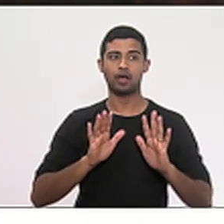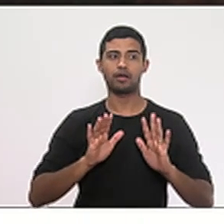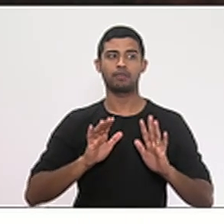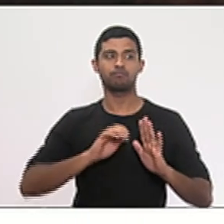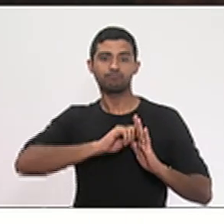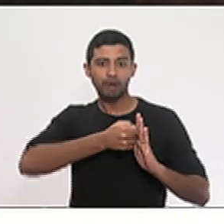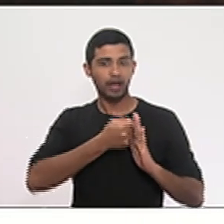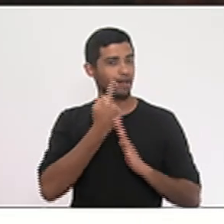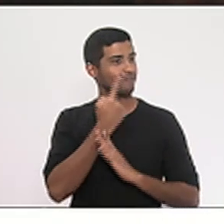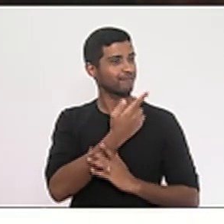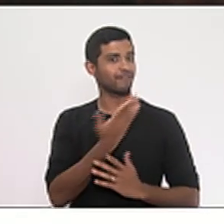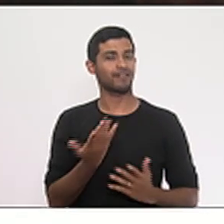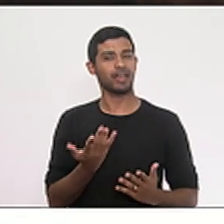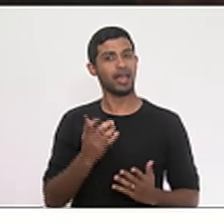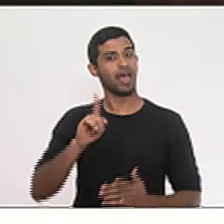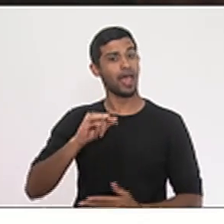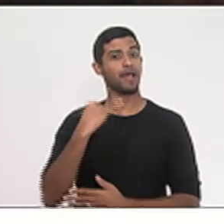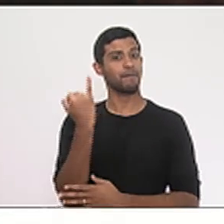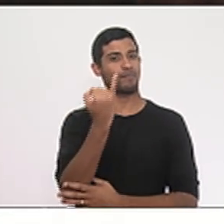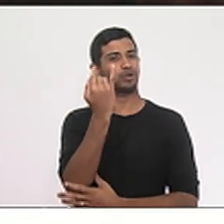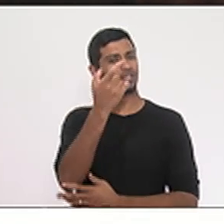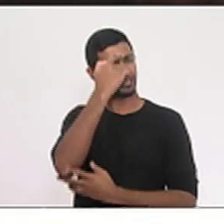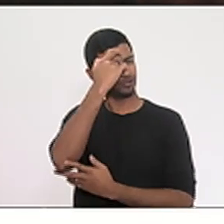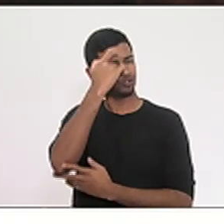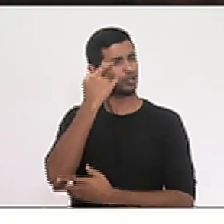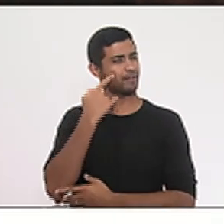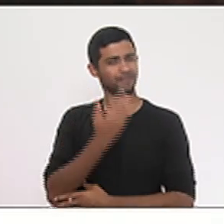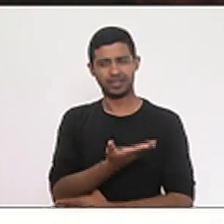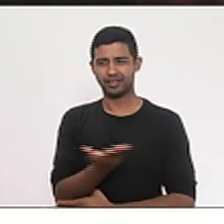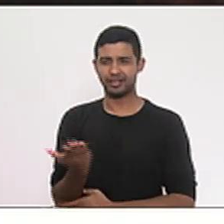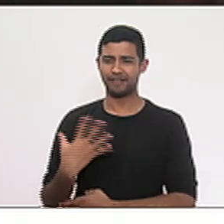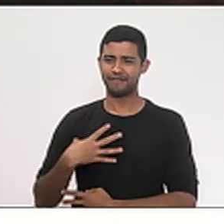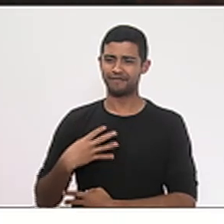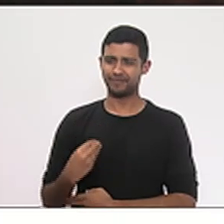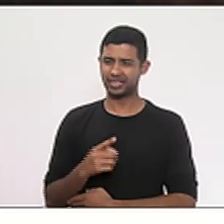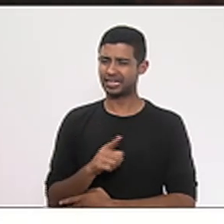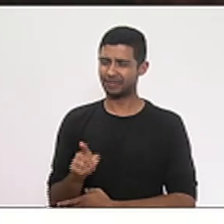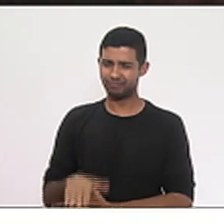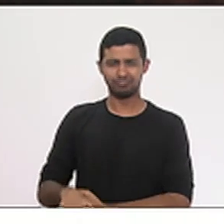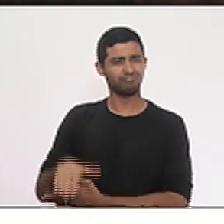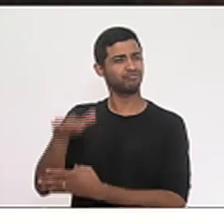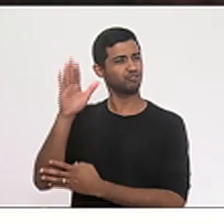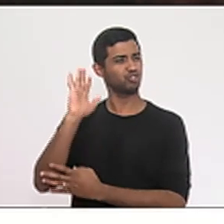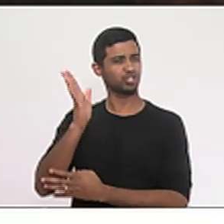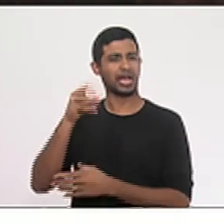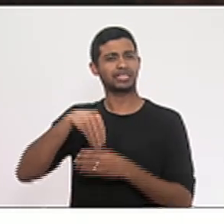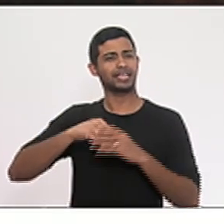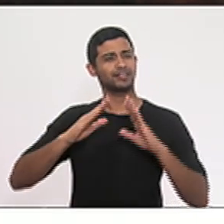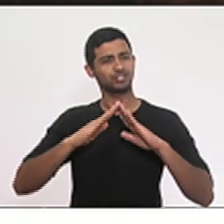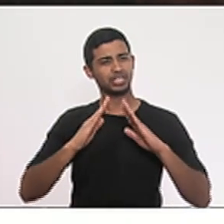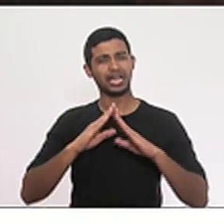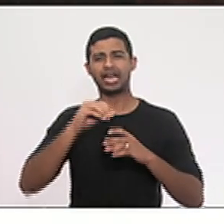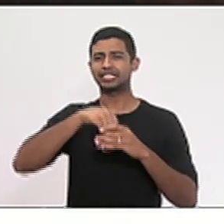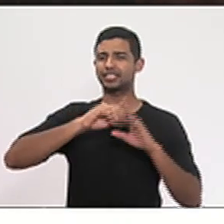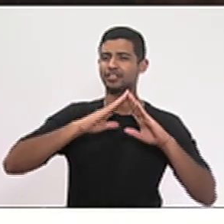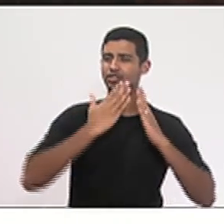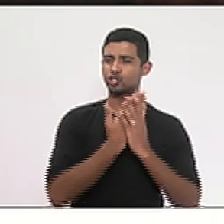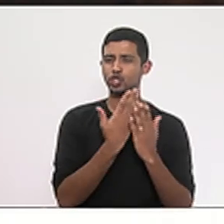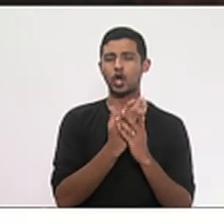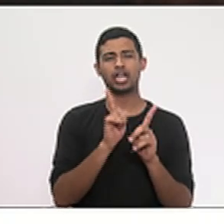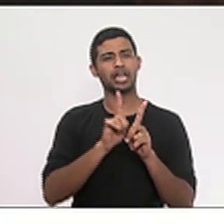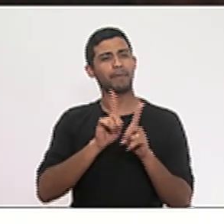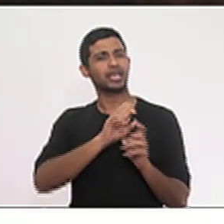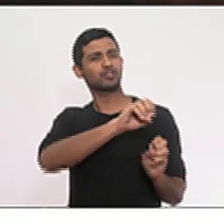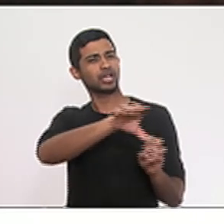água. Então é muito importante essa questão da conscientização desde cedo dentro de casa, nas escolas, educação